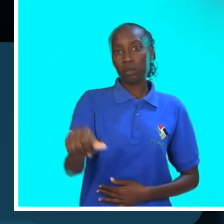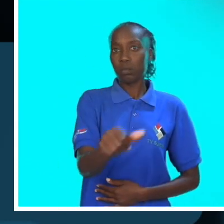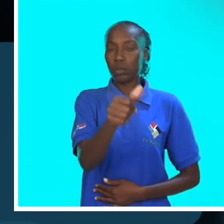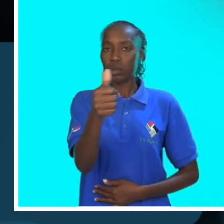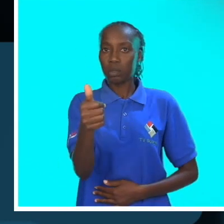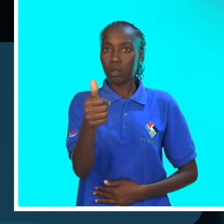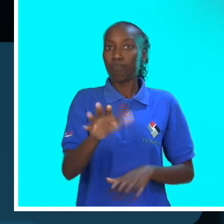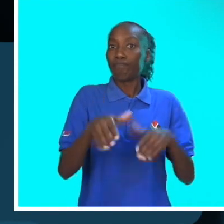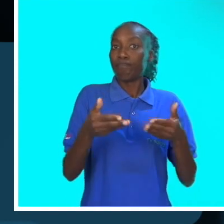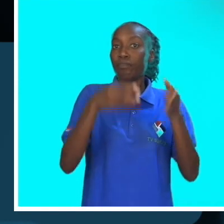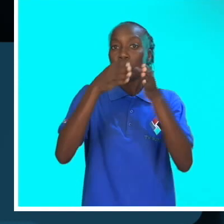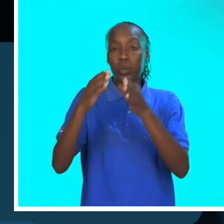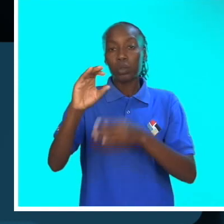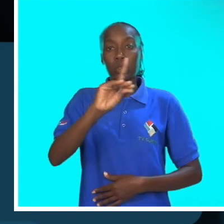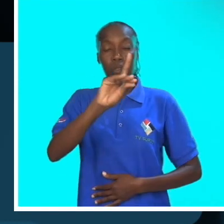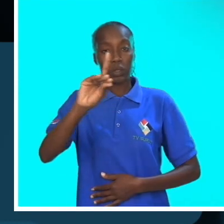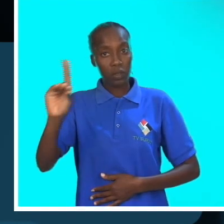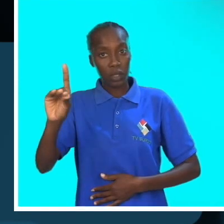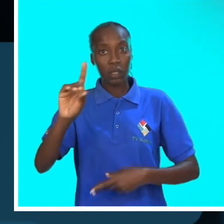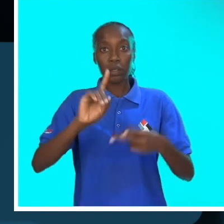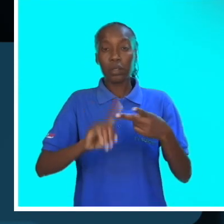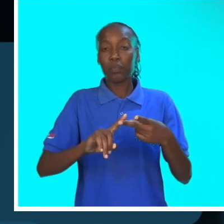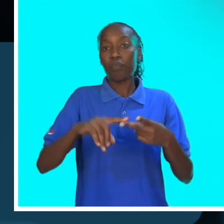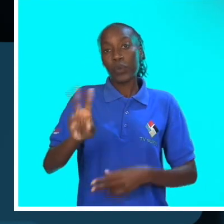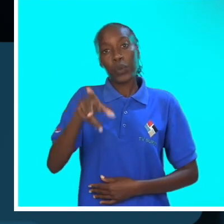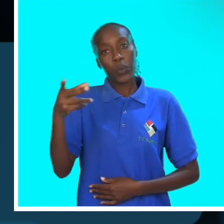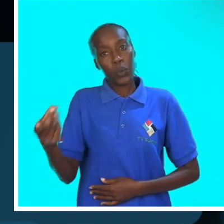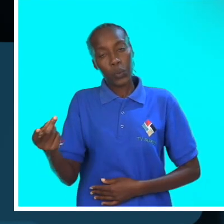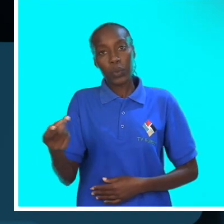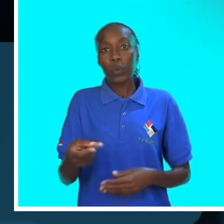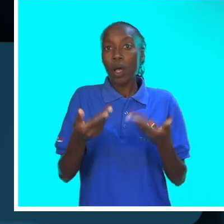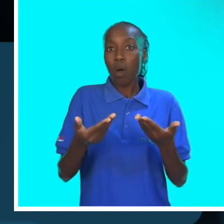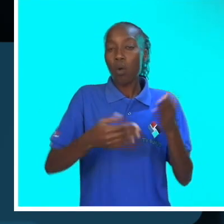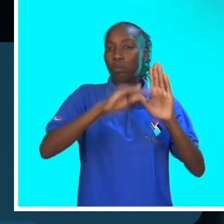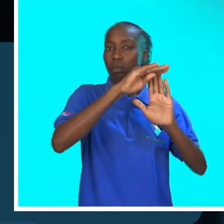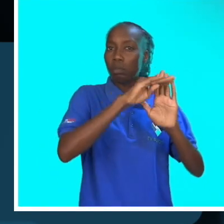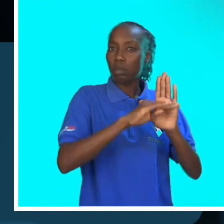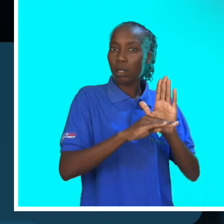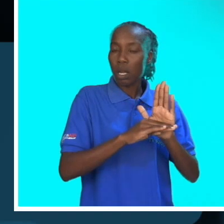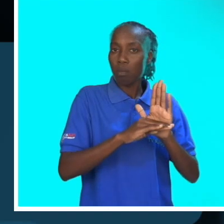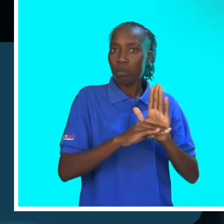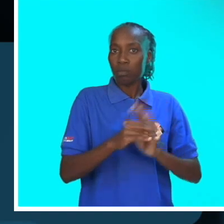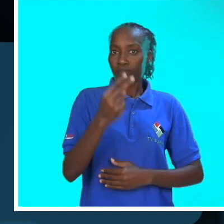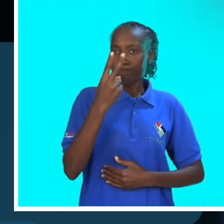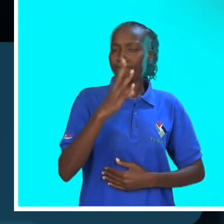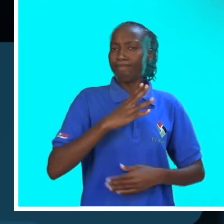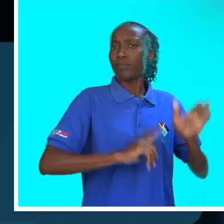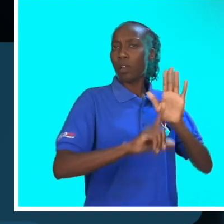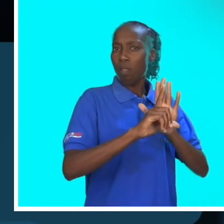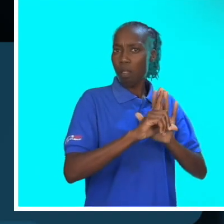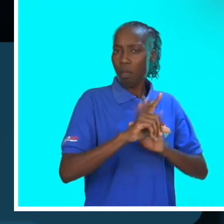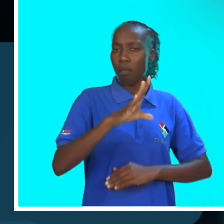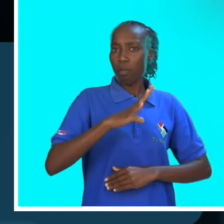superação, sobretudo de pessoas com deficiência e não só. Nesta edição, não fugimos à